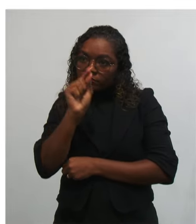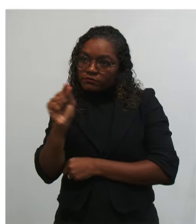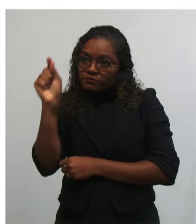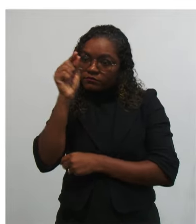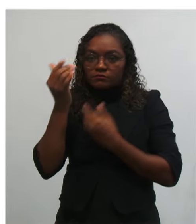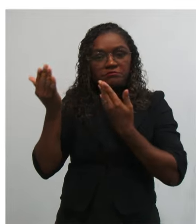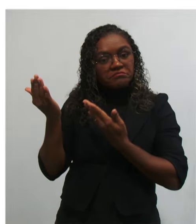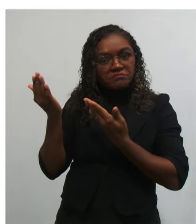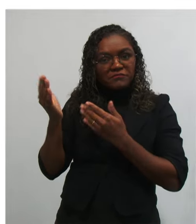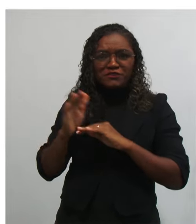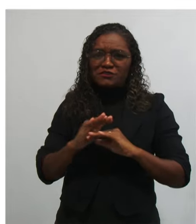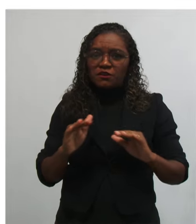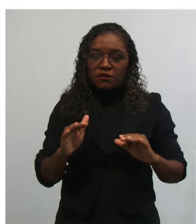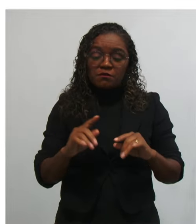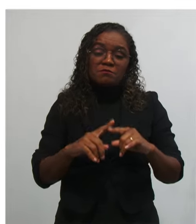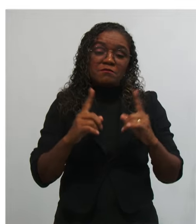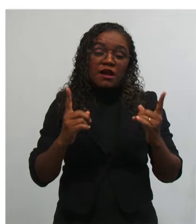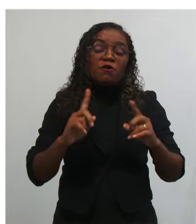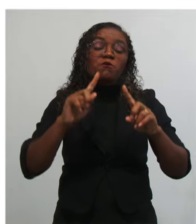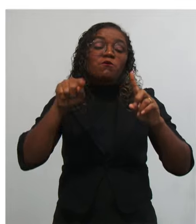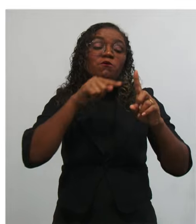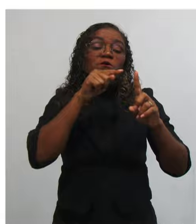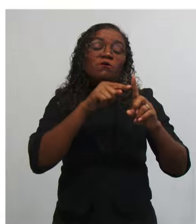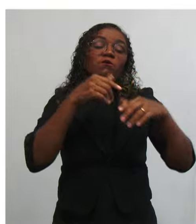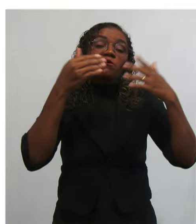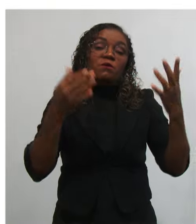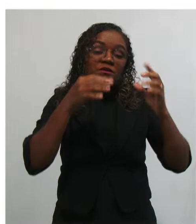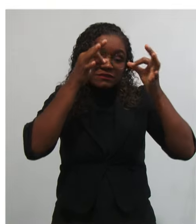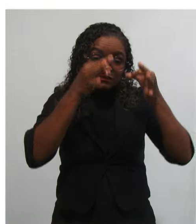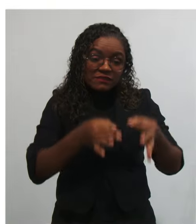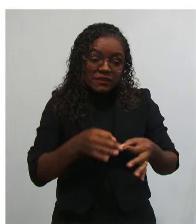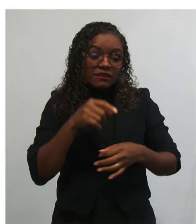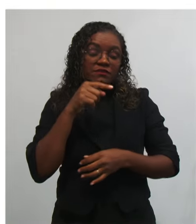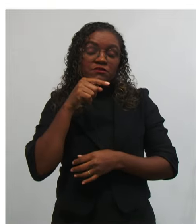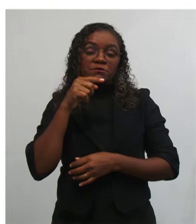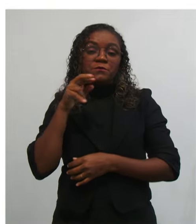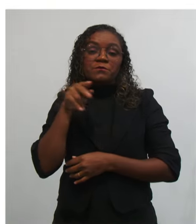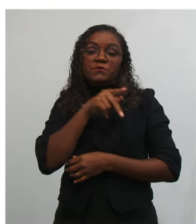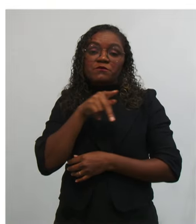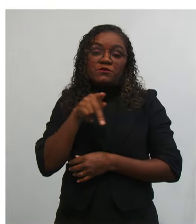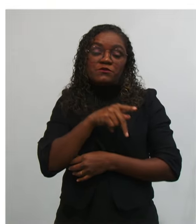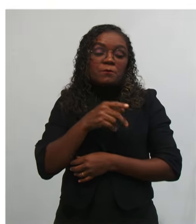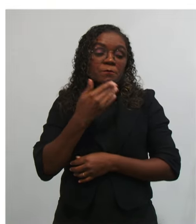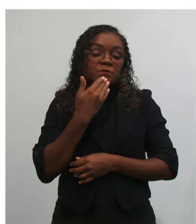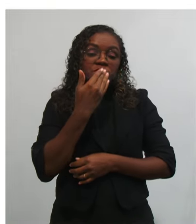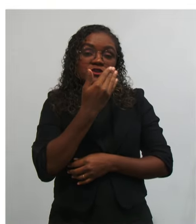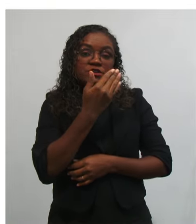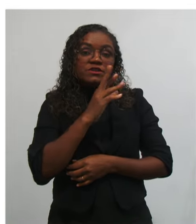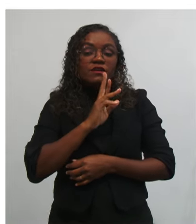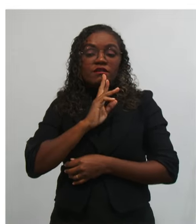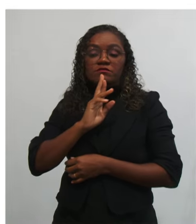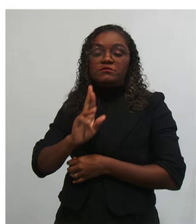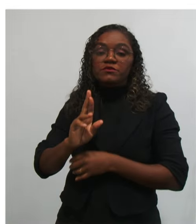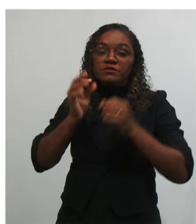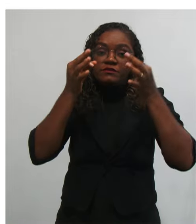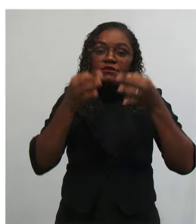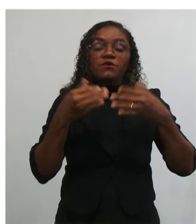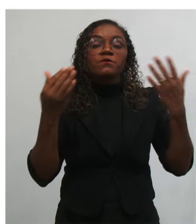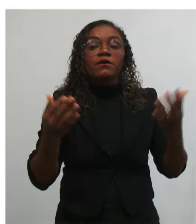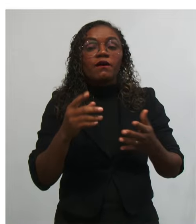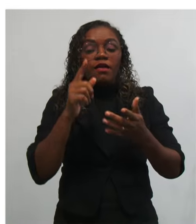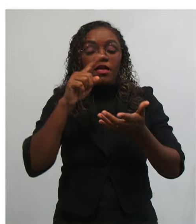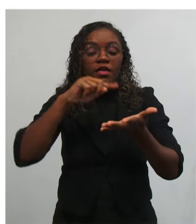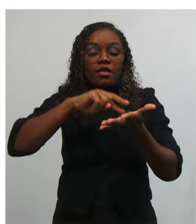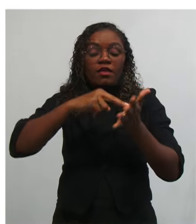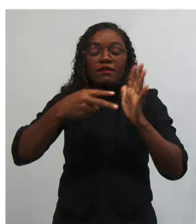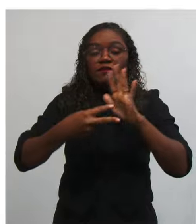eh Na verdade o que o professor está querendo aqui é que o aluno faça um cálculo matemático para saber o valor do